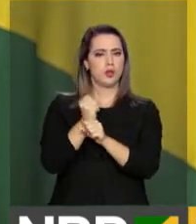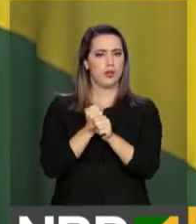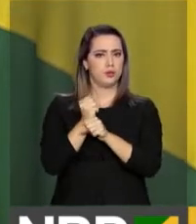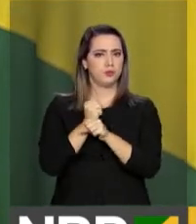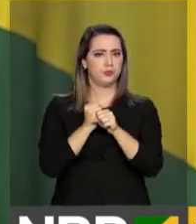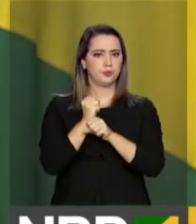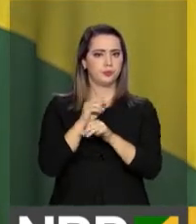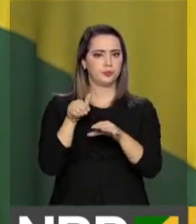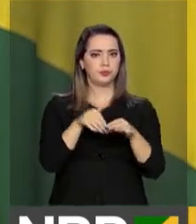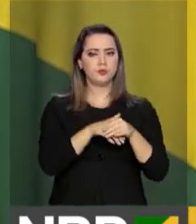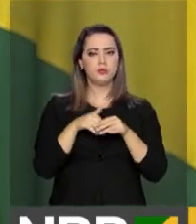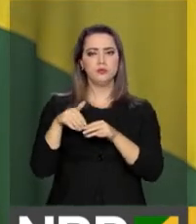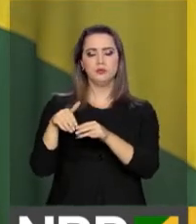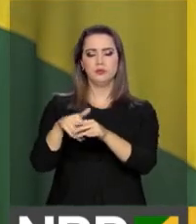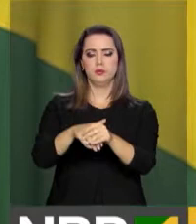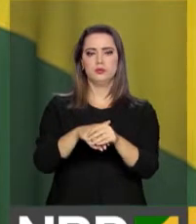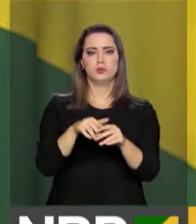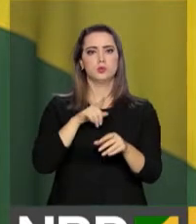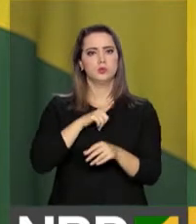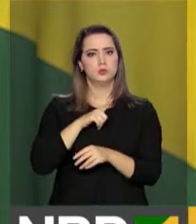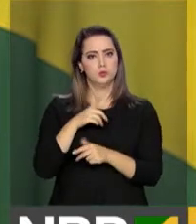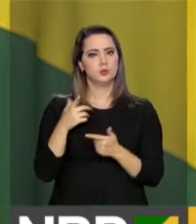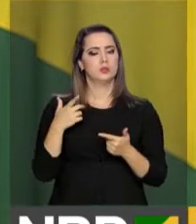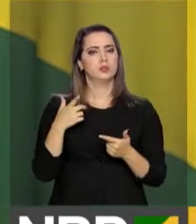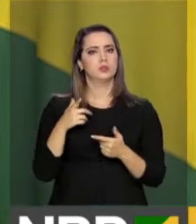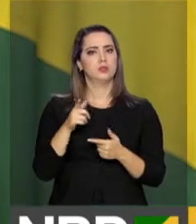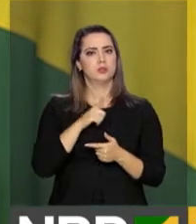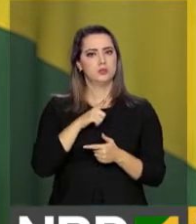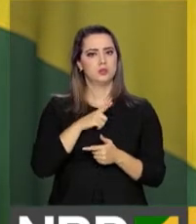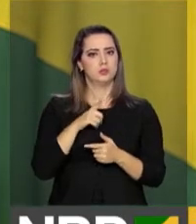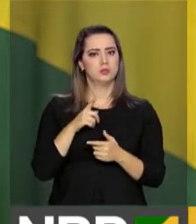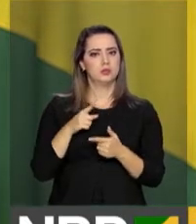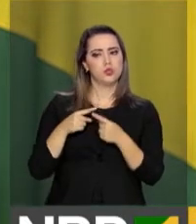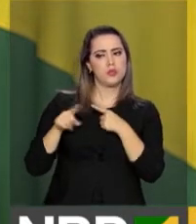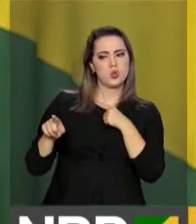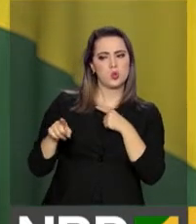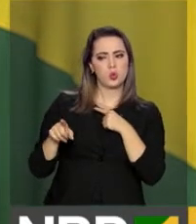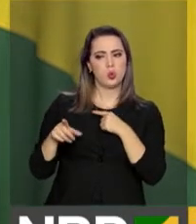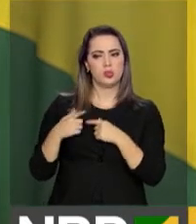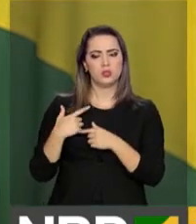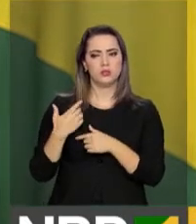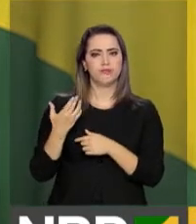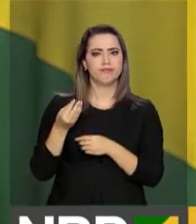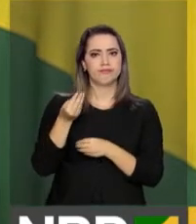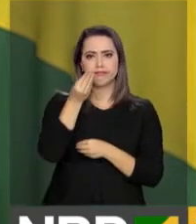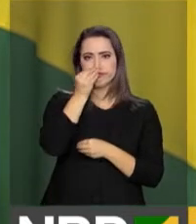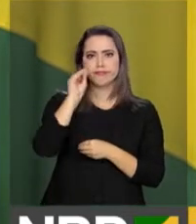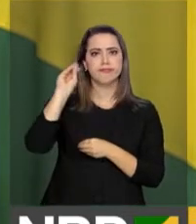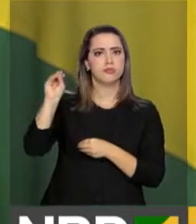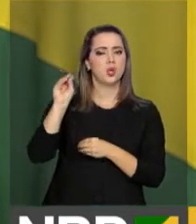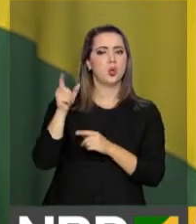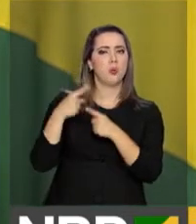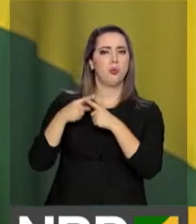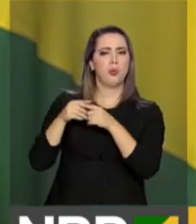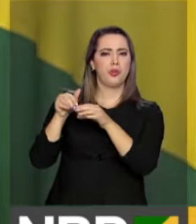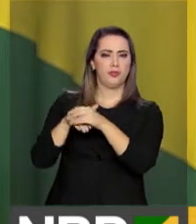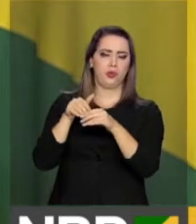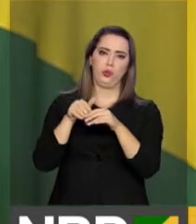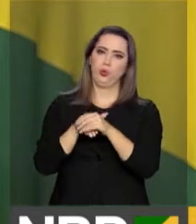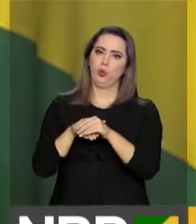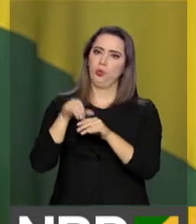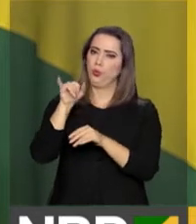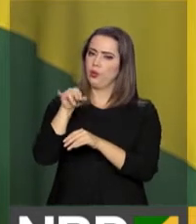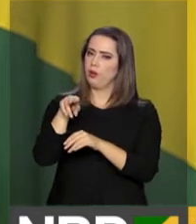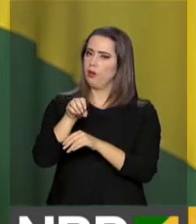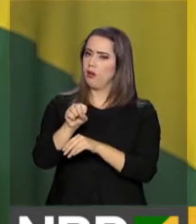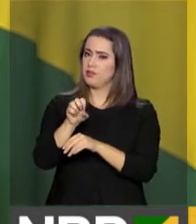estiver tivesse uma uma repudiou digamos assim de natureza eleitoral mas o fato é